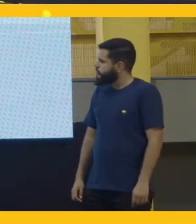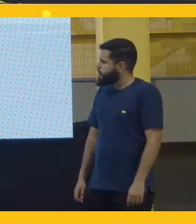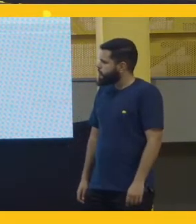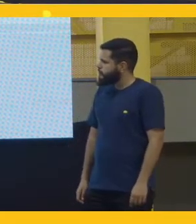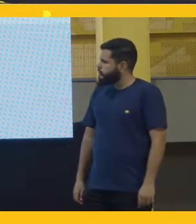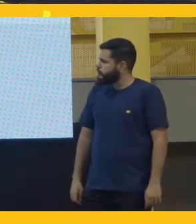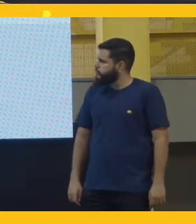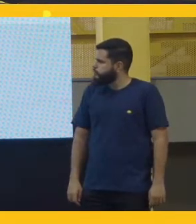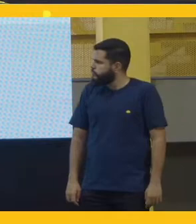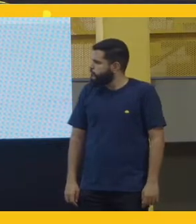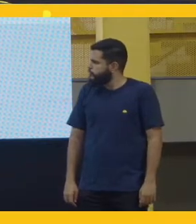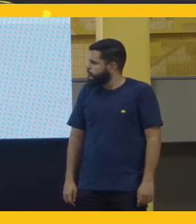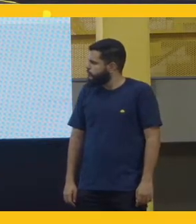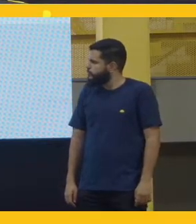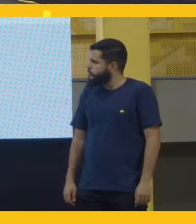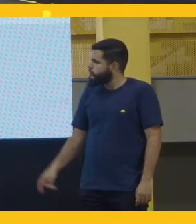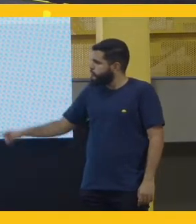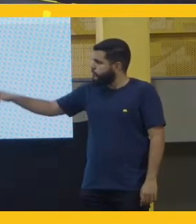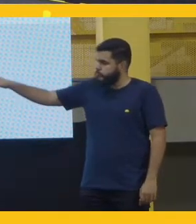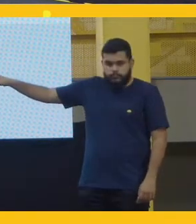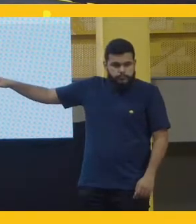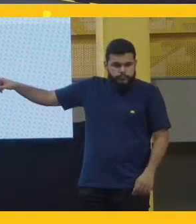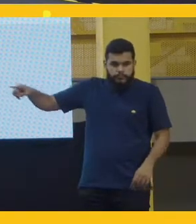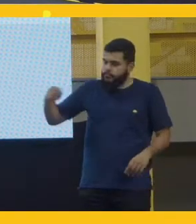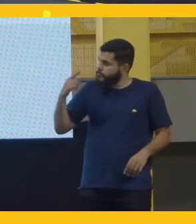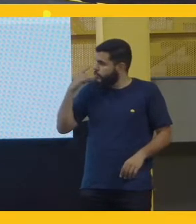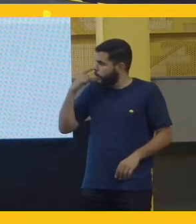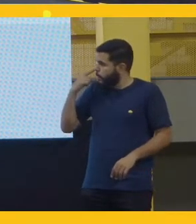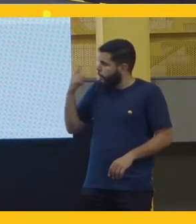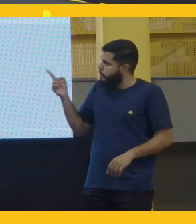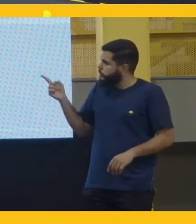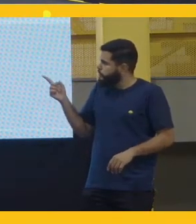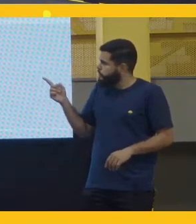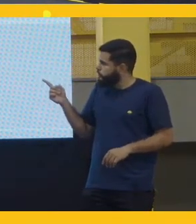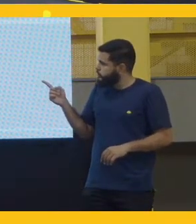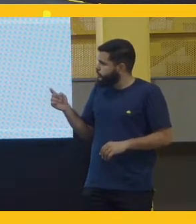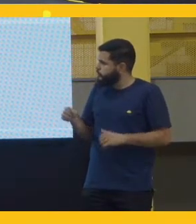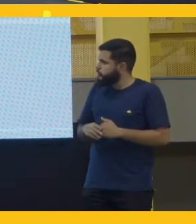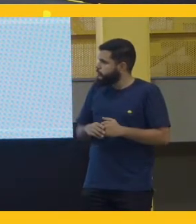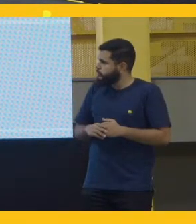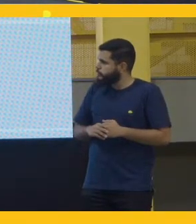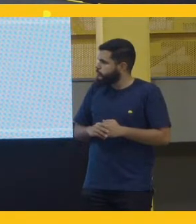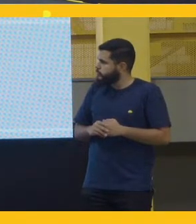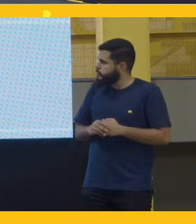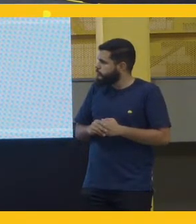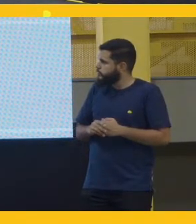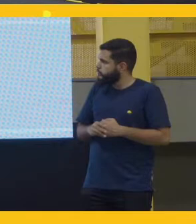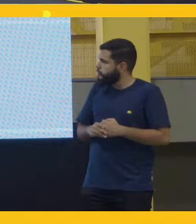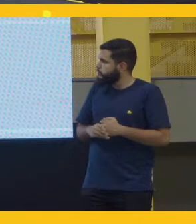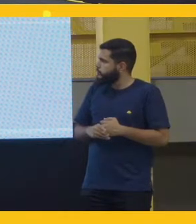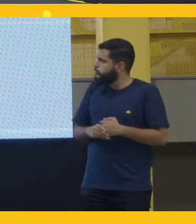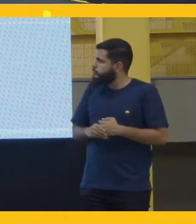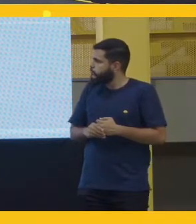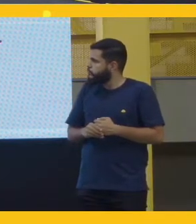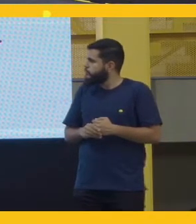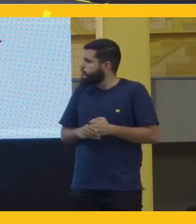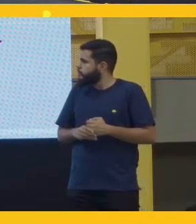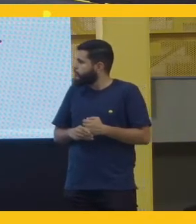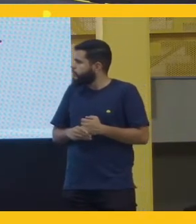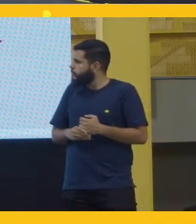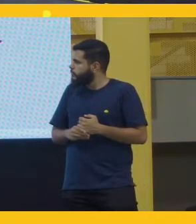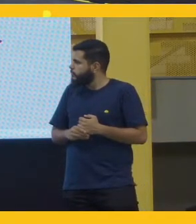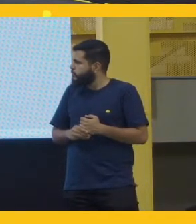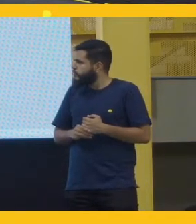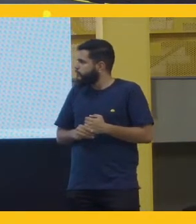deu. Mas tudo bem. Nem queria mesmo que aparecessem as animações. Mas, é, as animações foram cortadas. Então